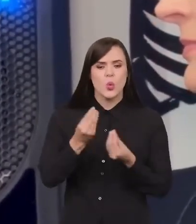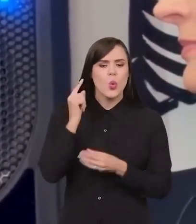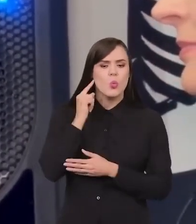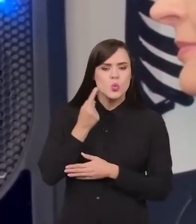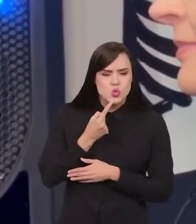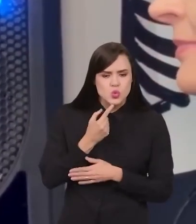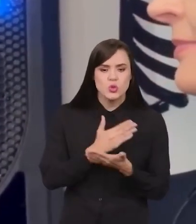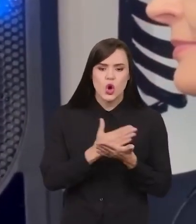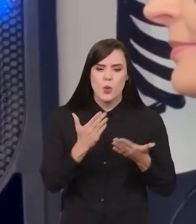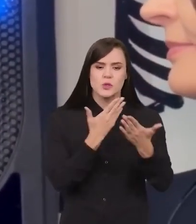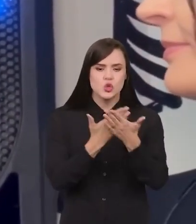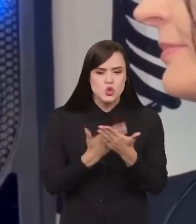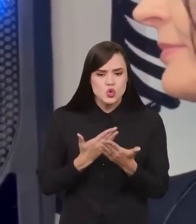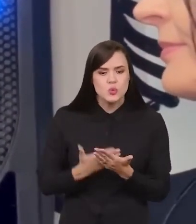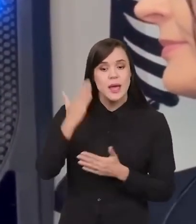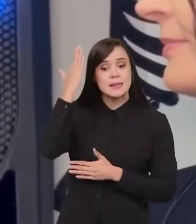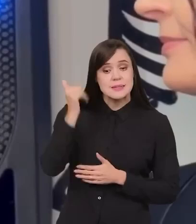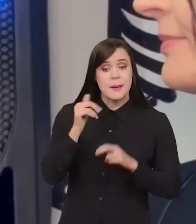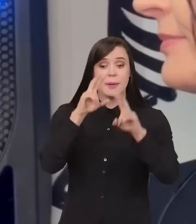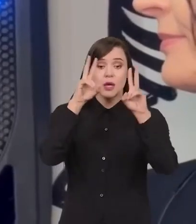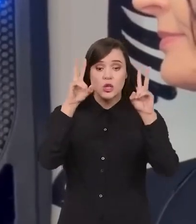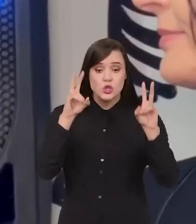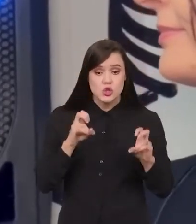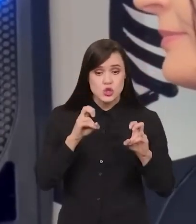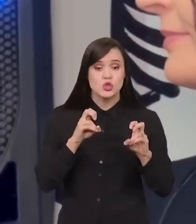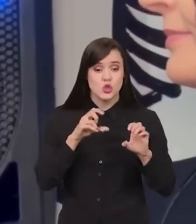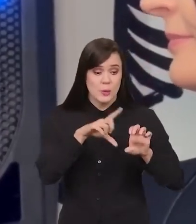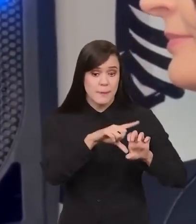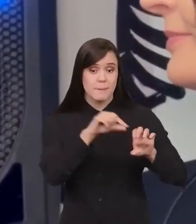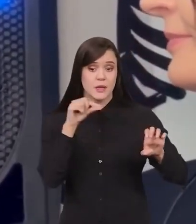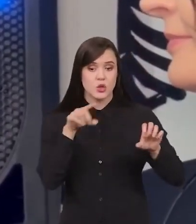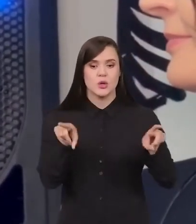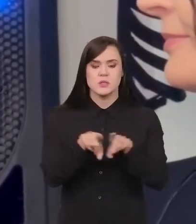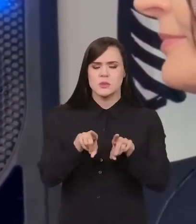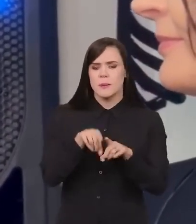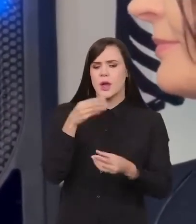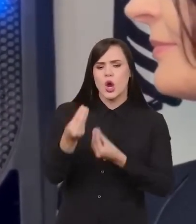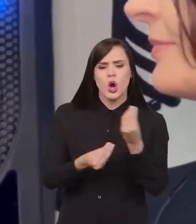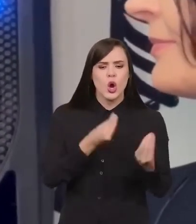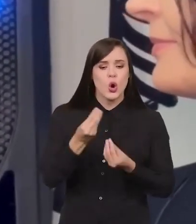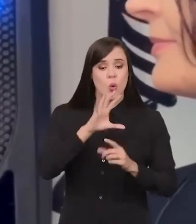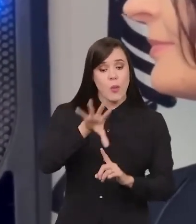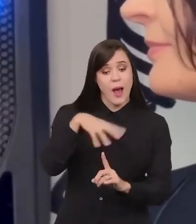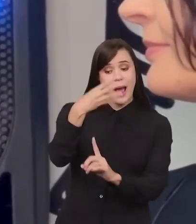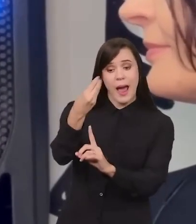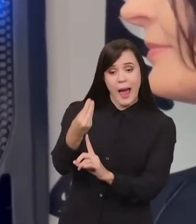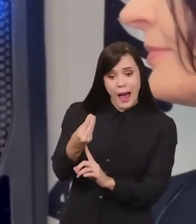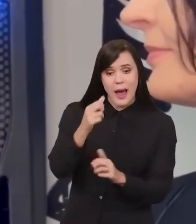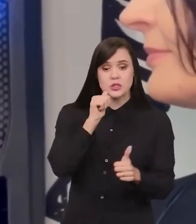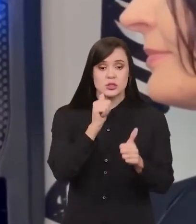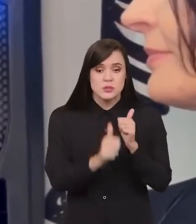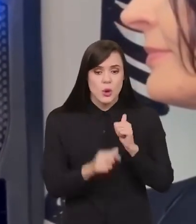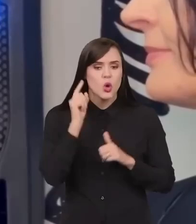Agora ele começou a estudar e saber sobre até empreendedorismo. Como? Assim, arte, em esporte,